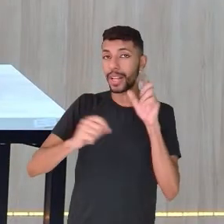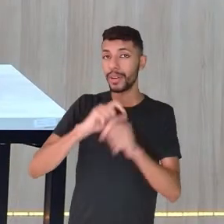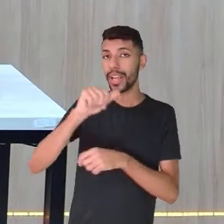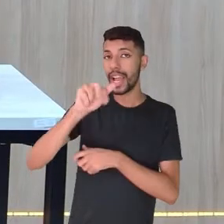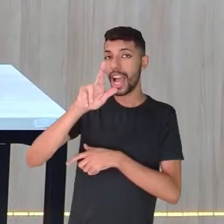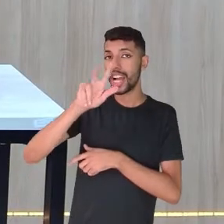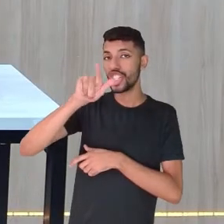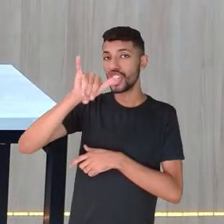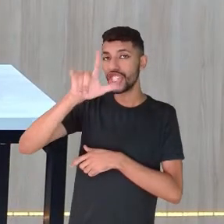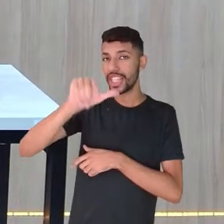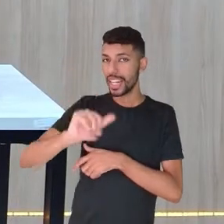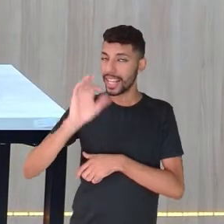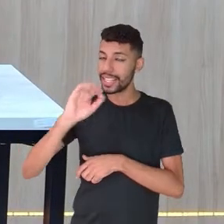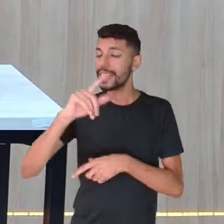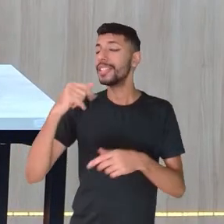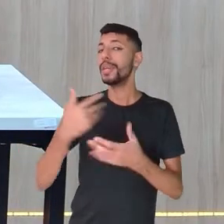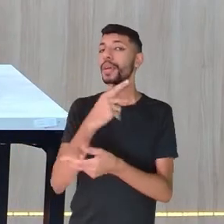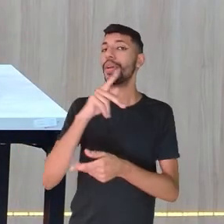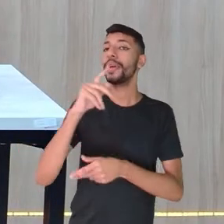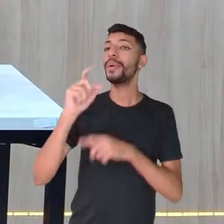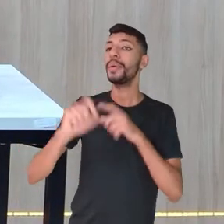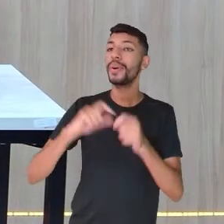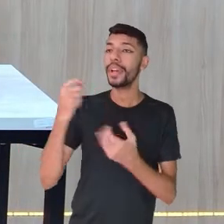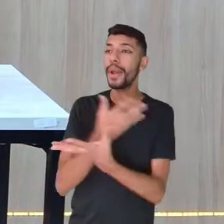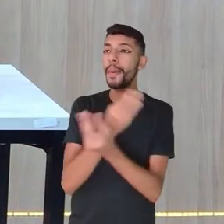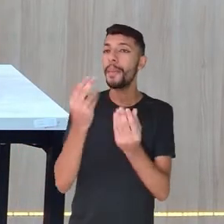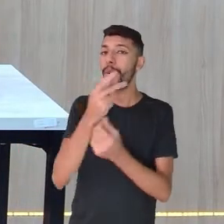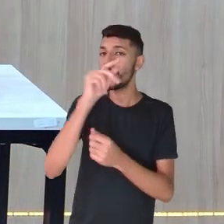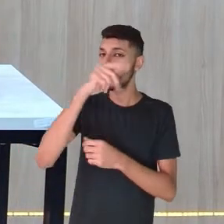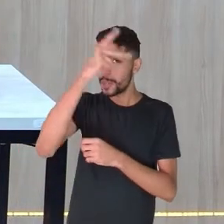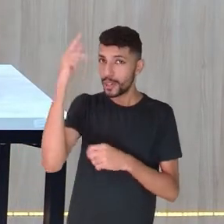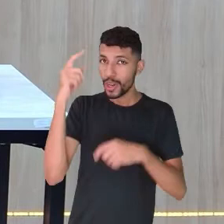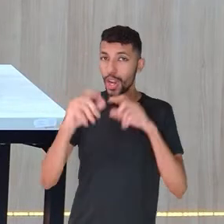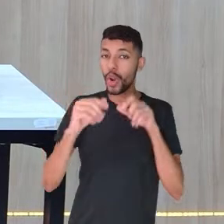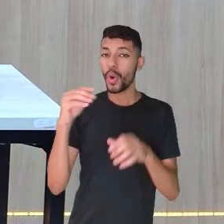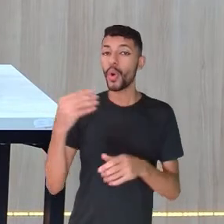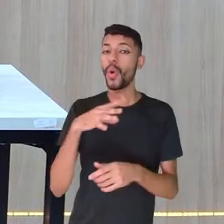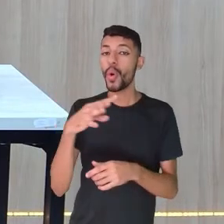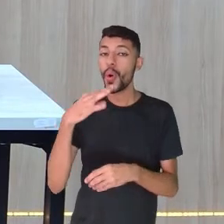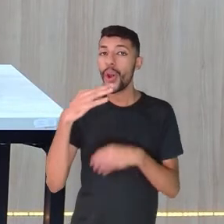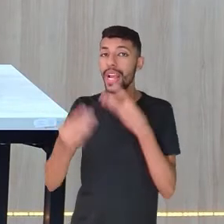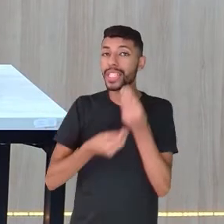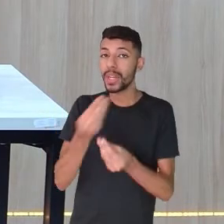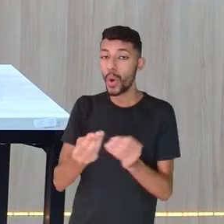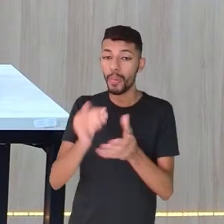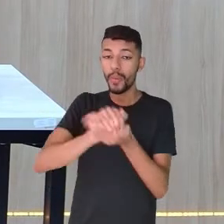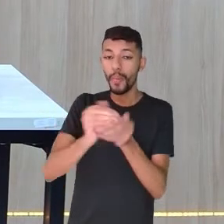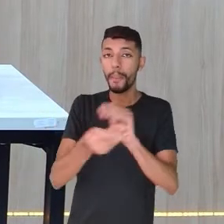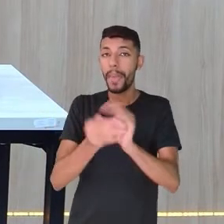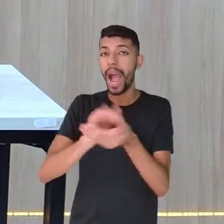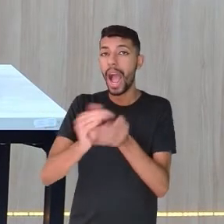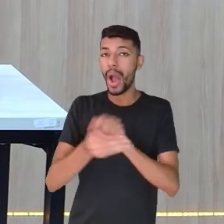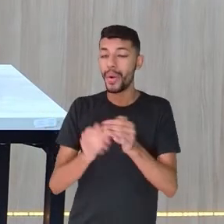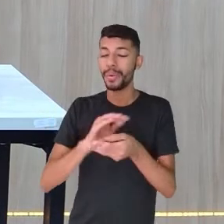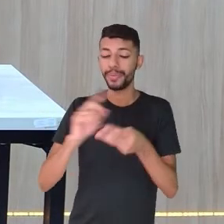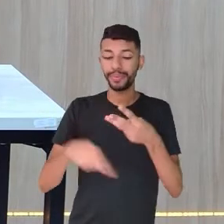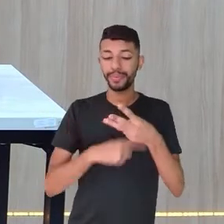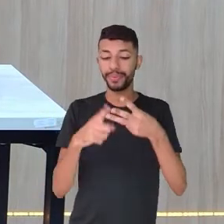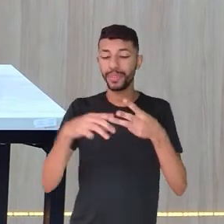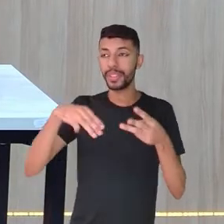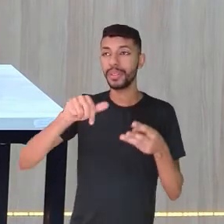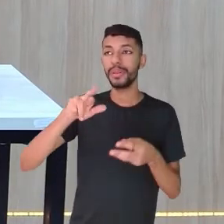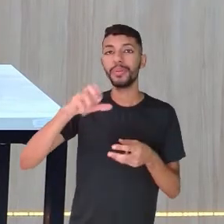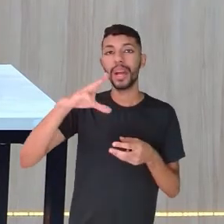né, que popularmente muitos de vocês vão dizer que é barro, né, é a questão aí da ardósia. E o mármore, que é de